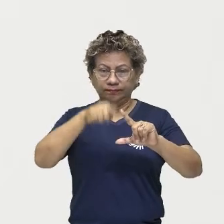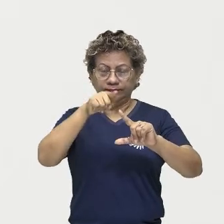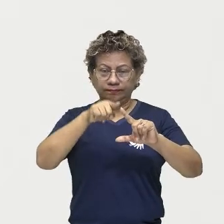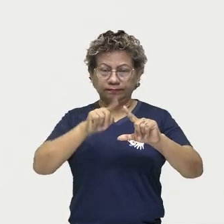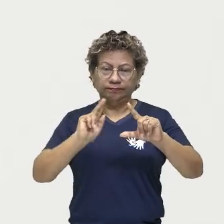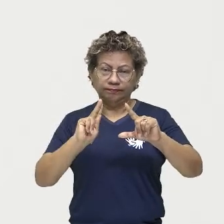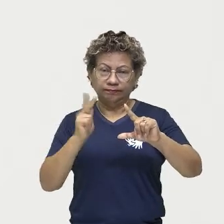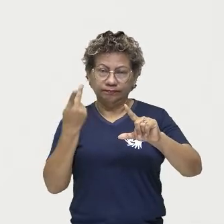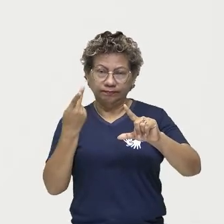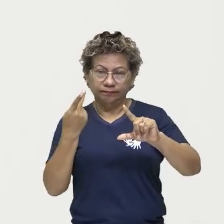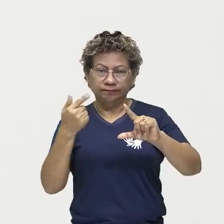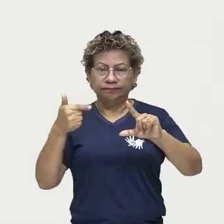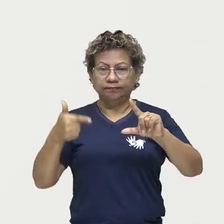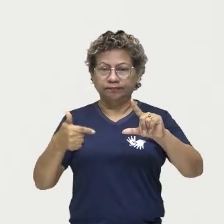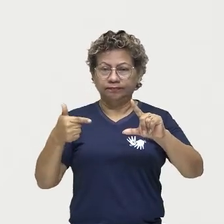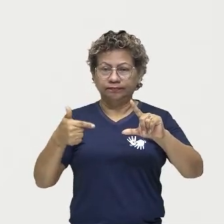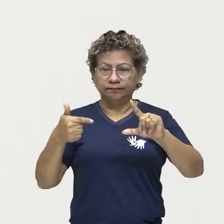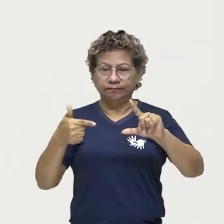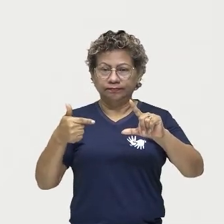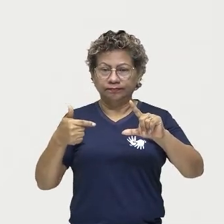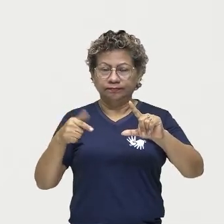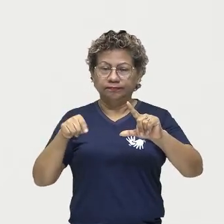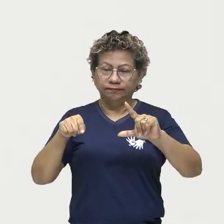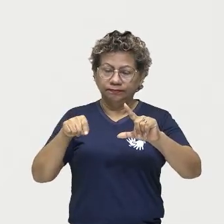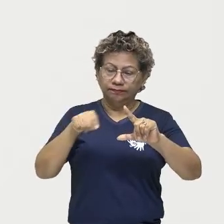H2, aqui, ó.